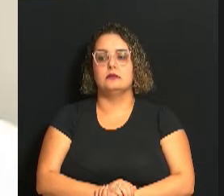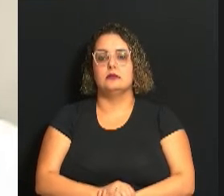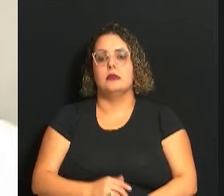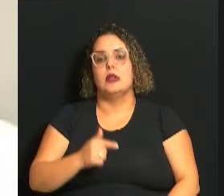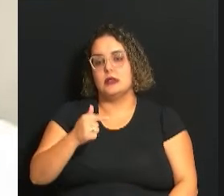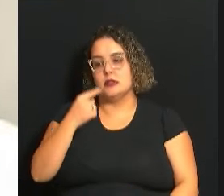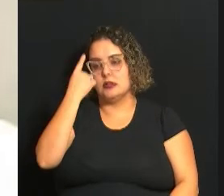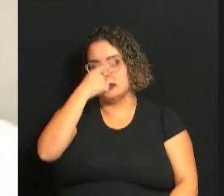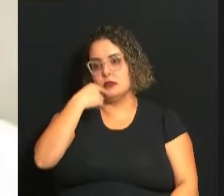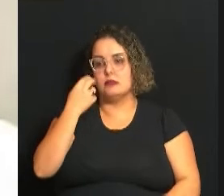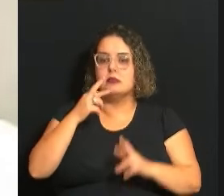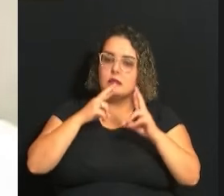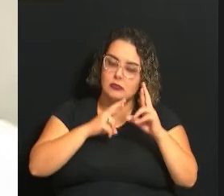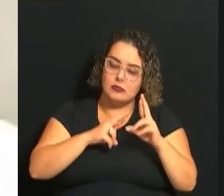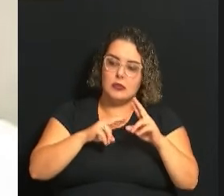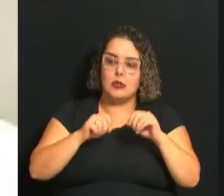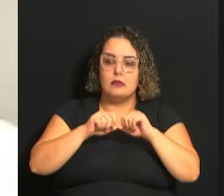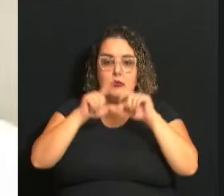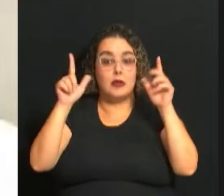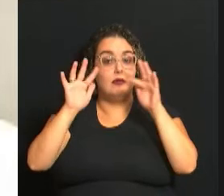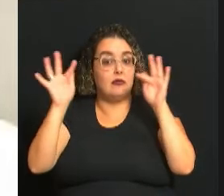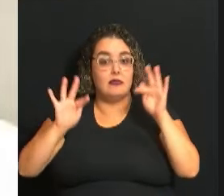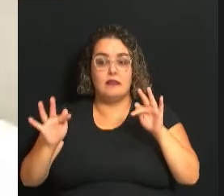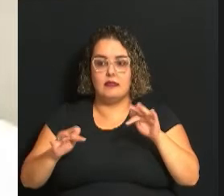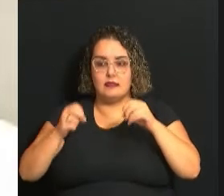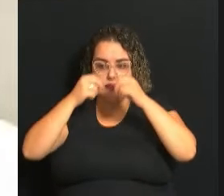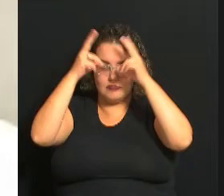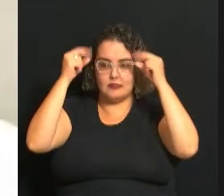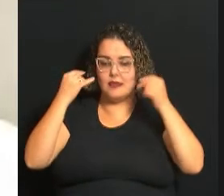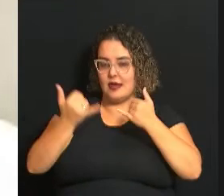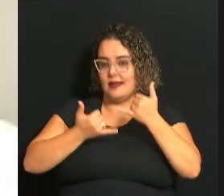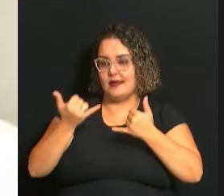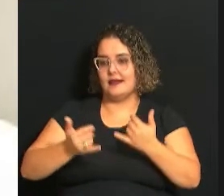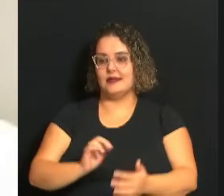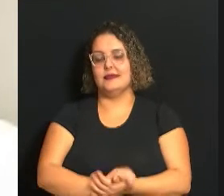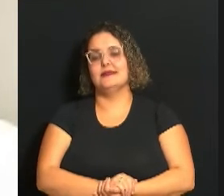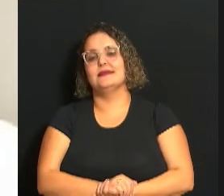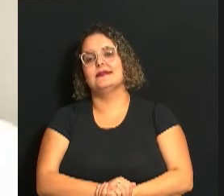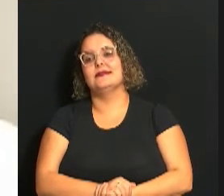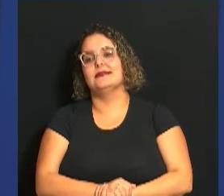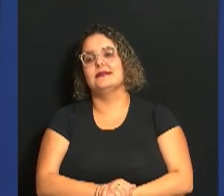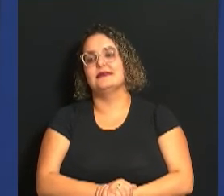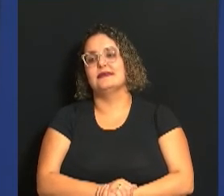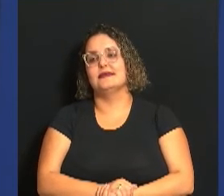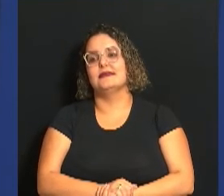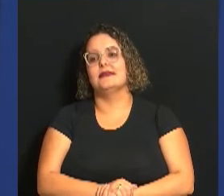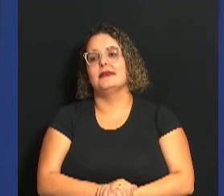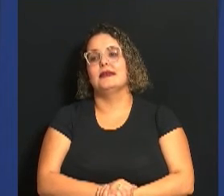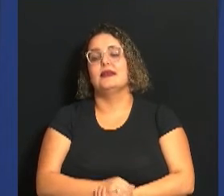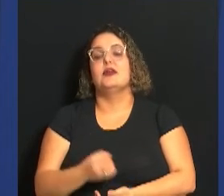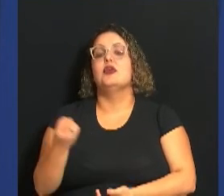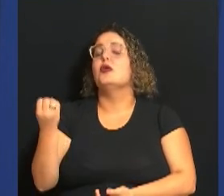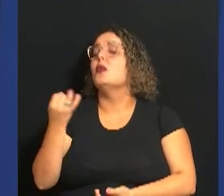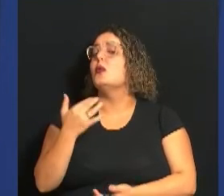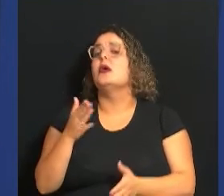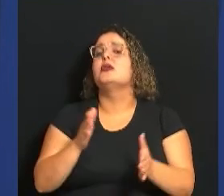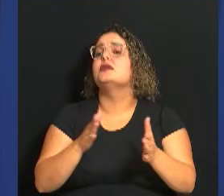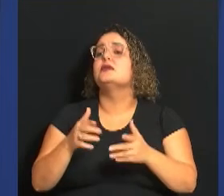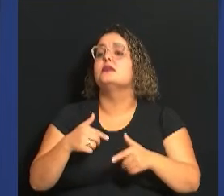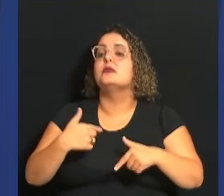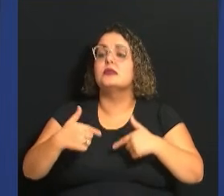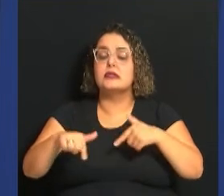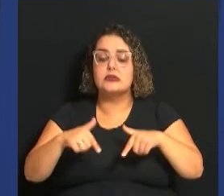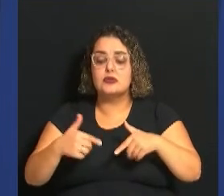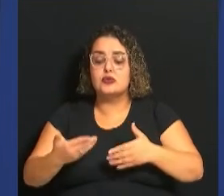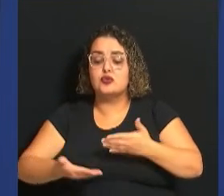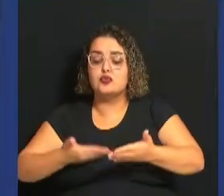comigo dormindo, mas eu já acordei muito feliz brincando com a enfermeira. E me conta, foi quanto tempo aí de tratamento? Descobriu, foi